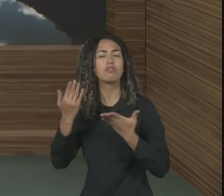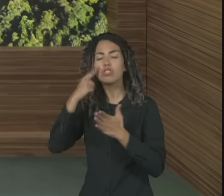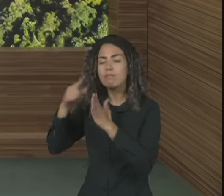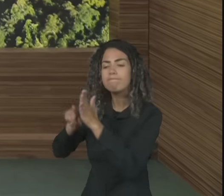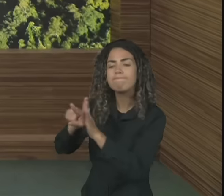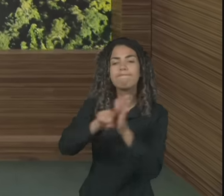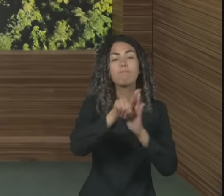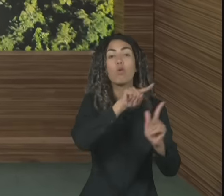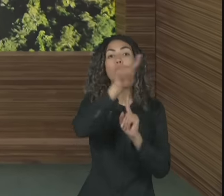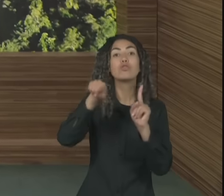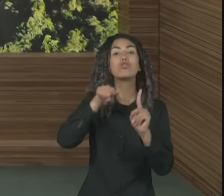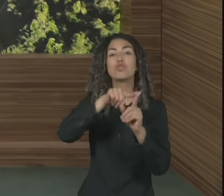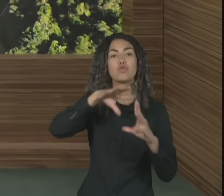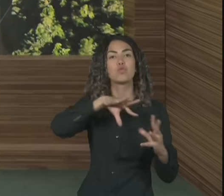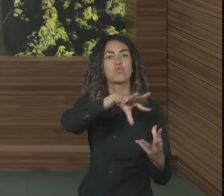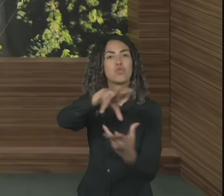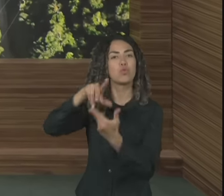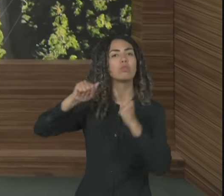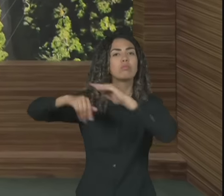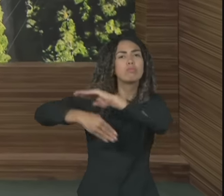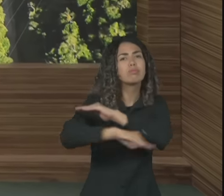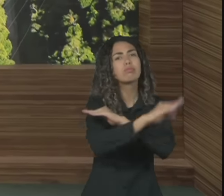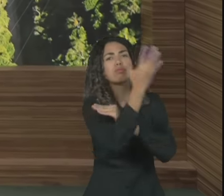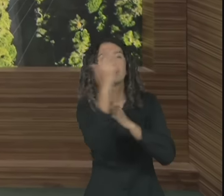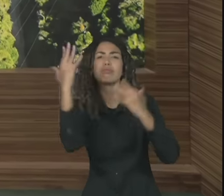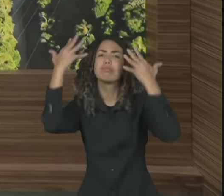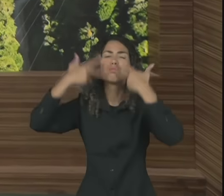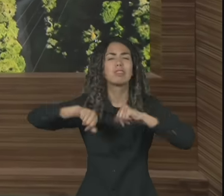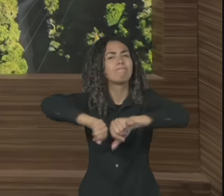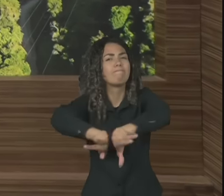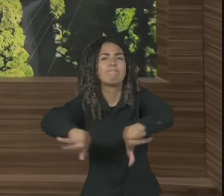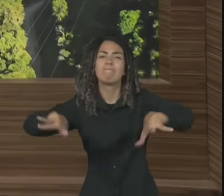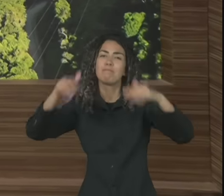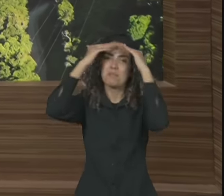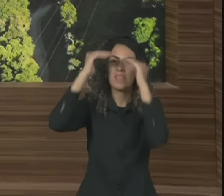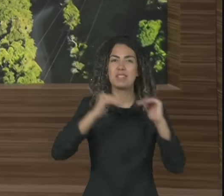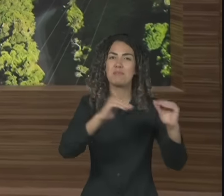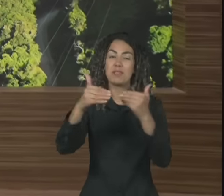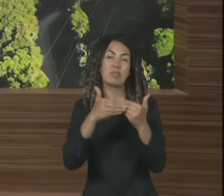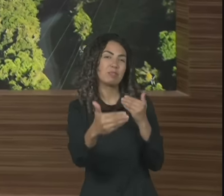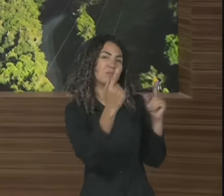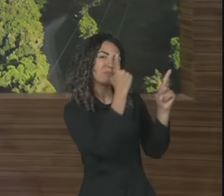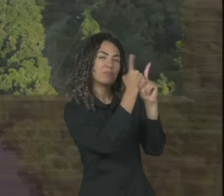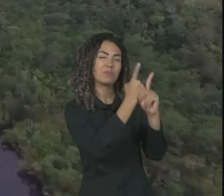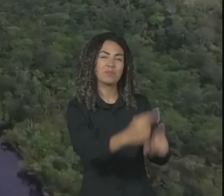mundo que respeite a diversidade de formas de vida da Terra. Até lá!